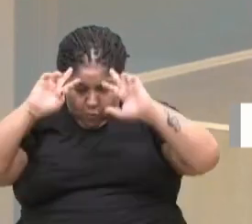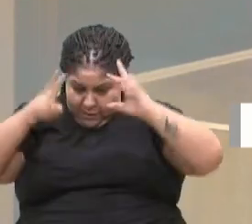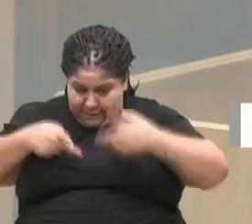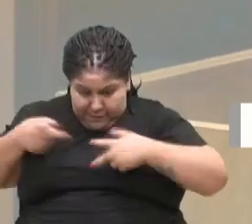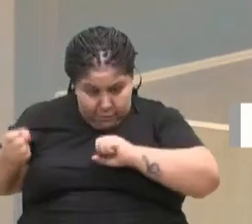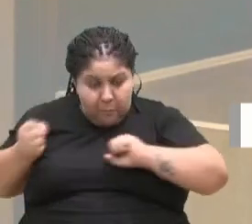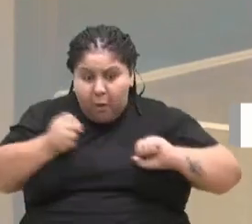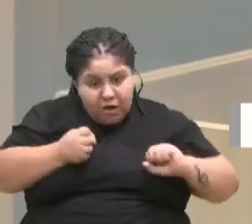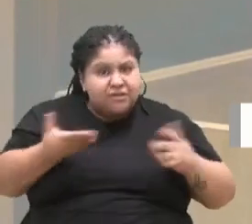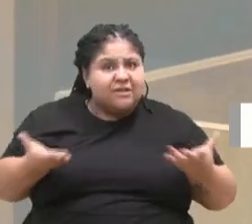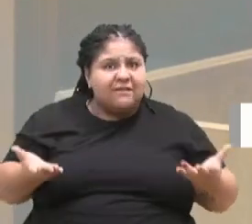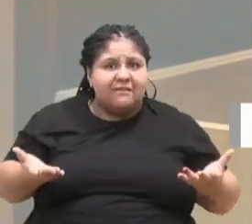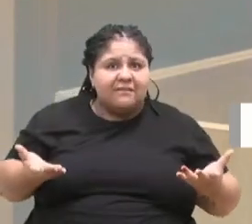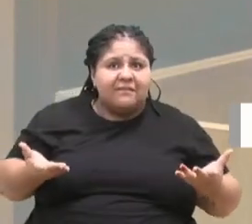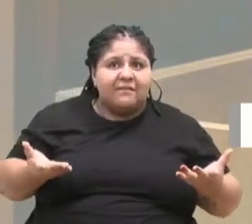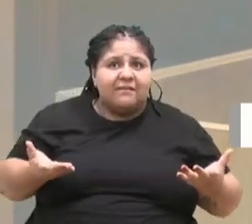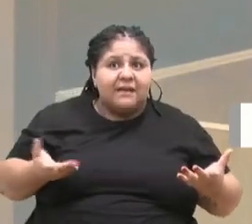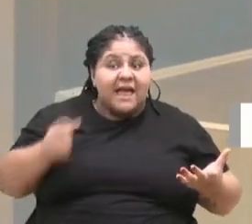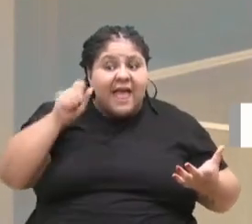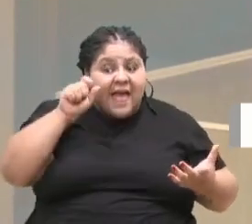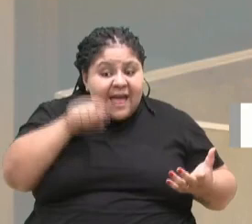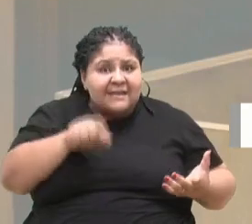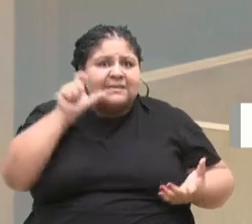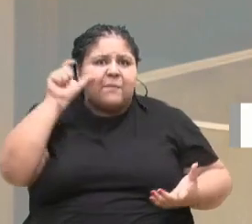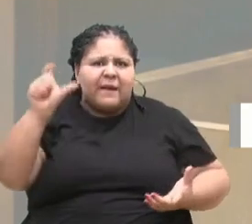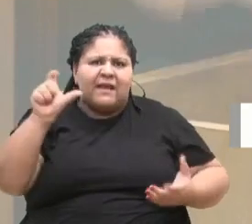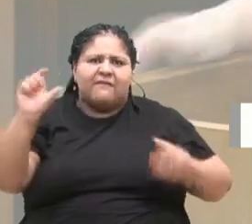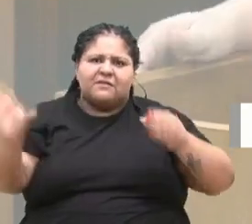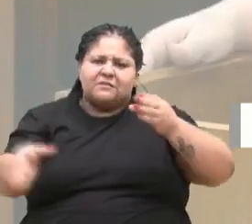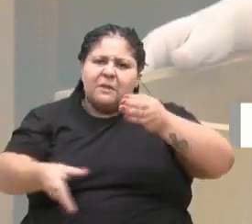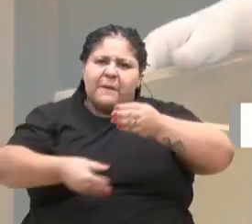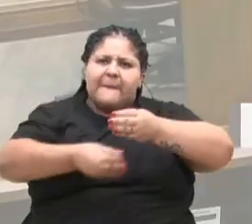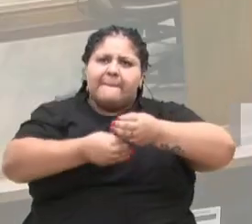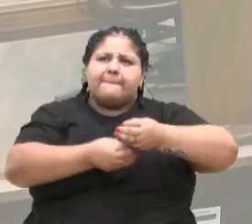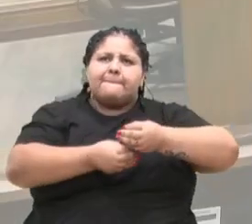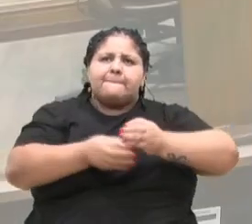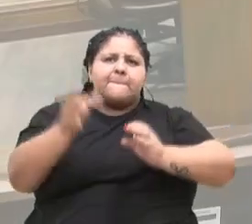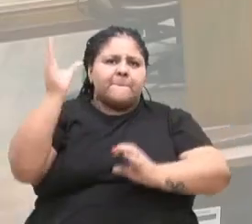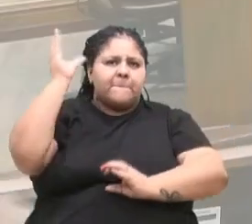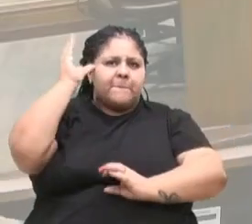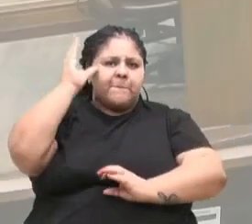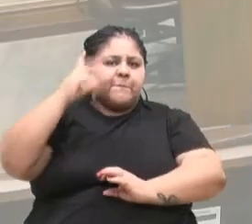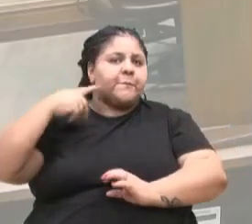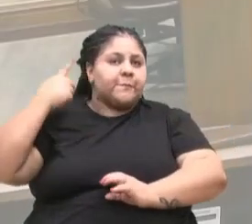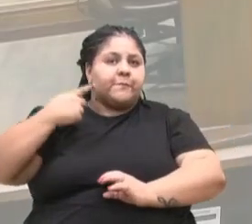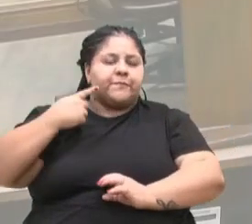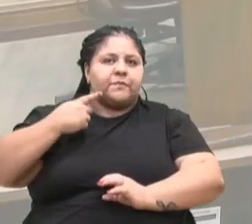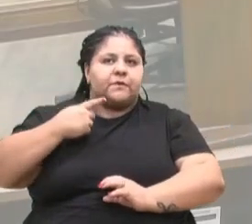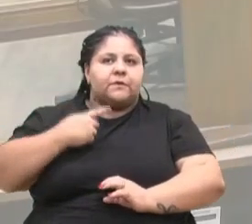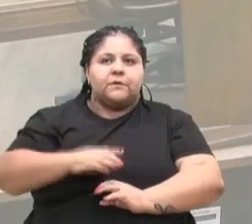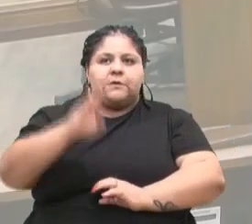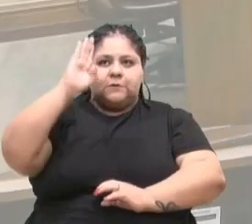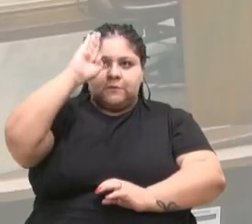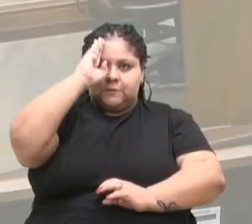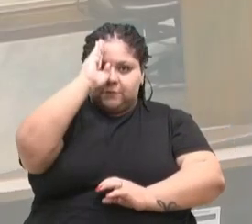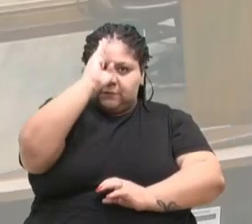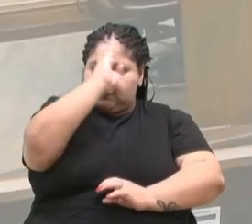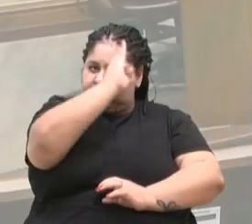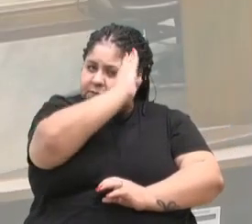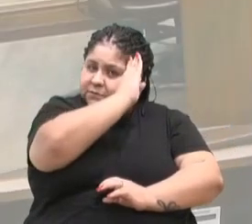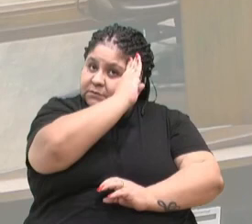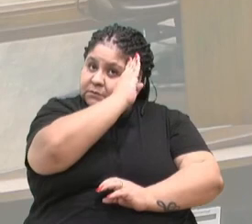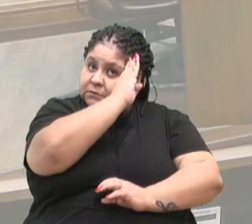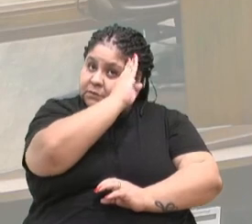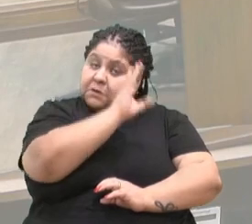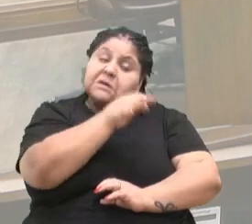humanamente possível. É essa a palavra. Sua parte, vereador Cadori. Vereador Bressan, a ideia é essa